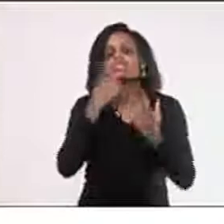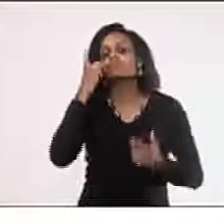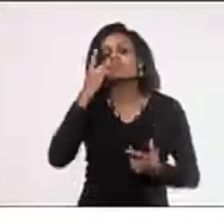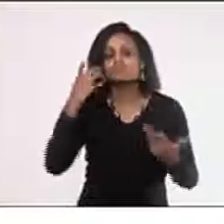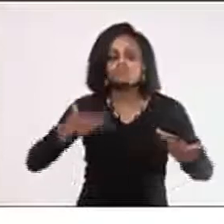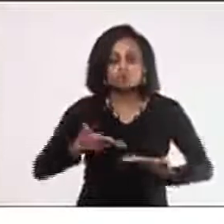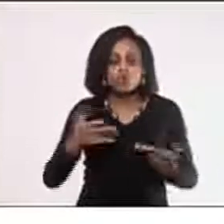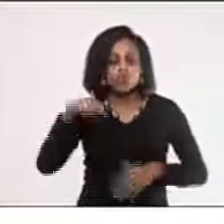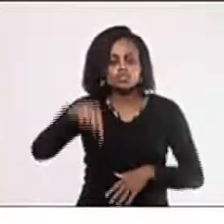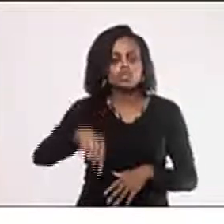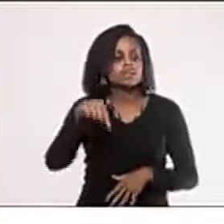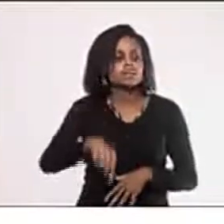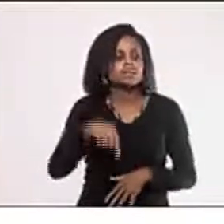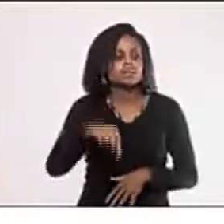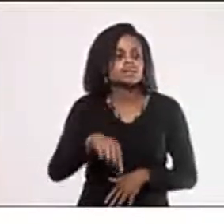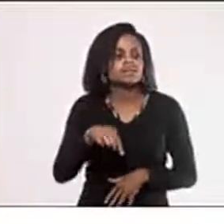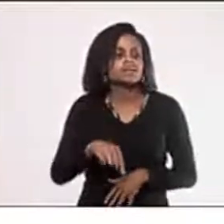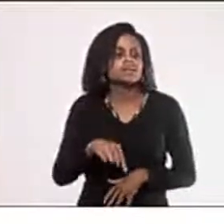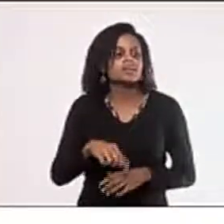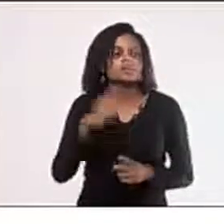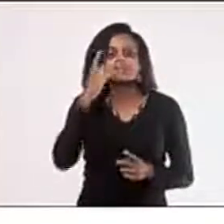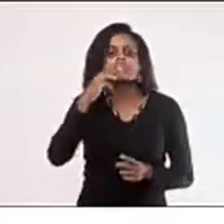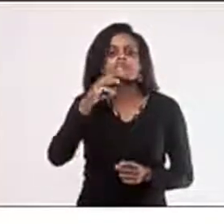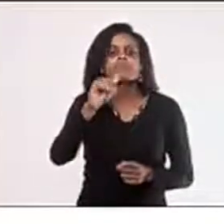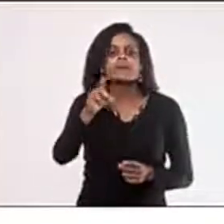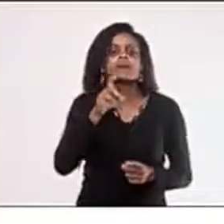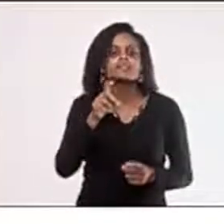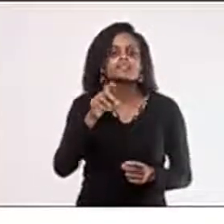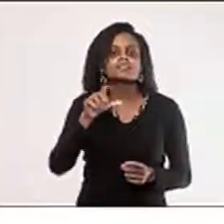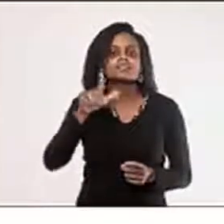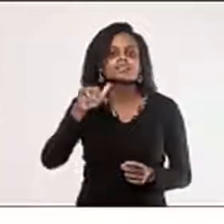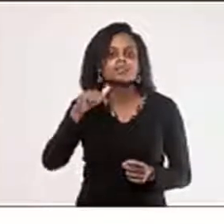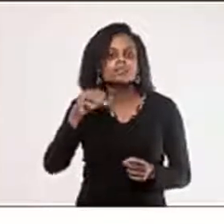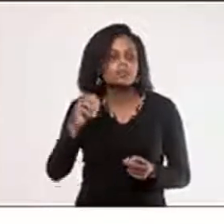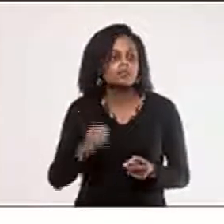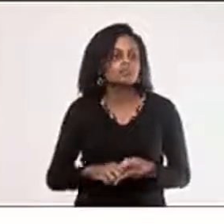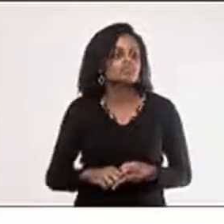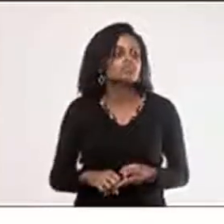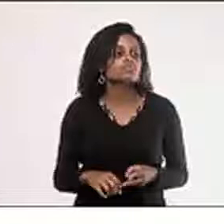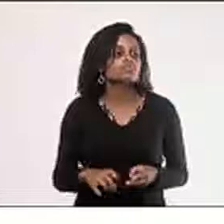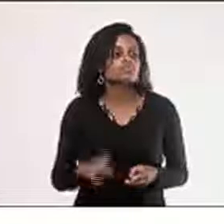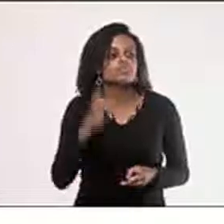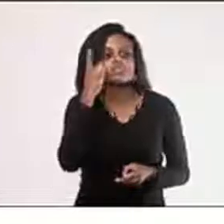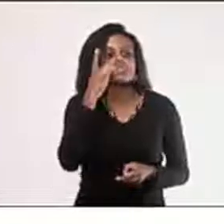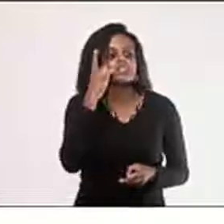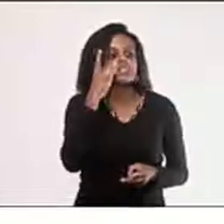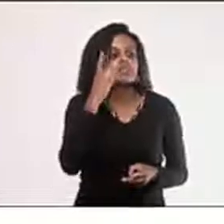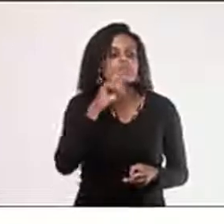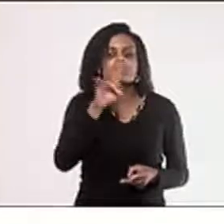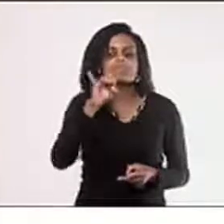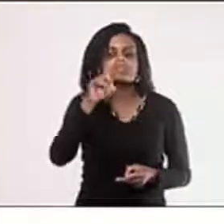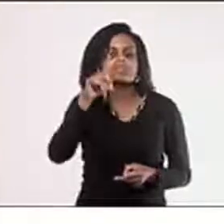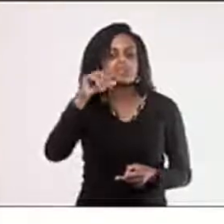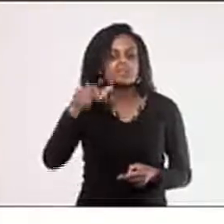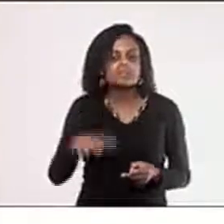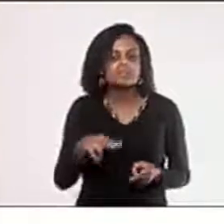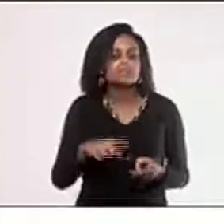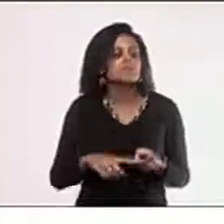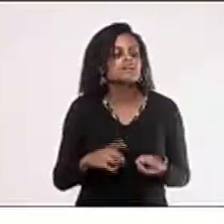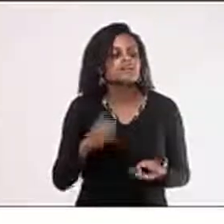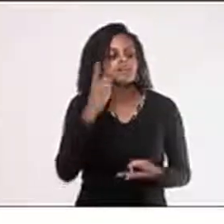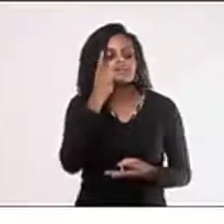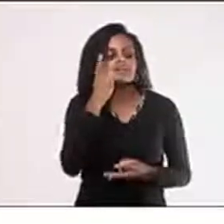inclusive estão aqui. Deputado Max Lemos votou a favor dos duodécimos, deputada Zeidan,